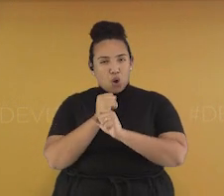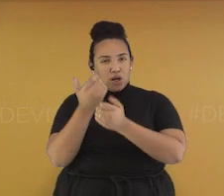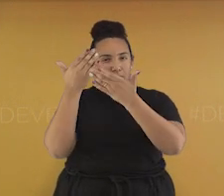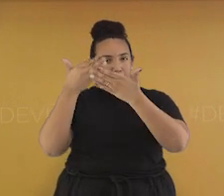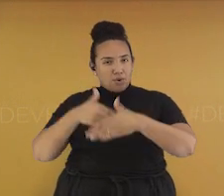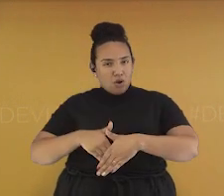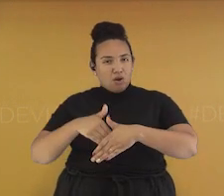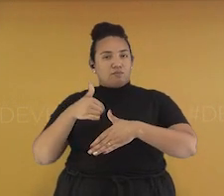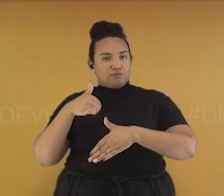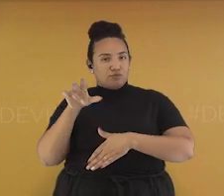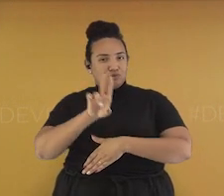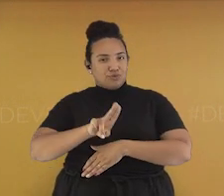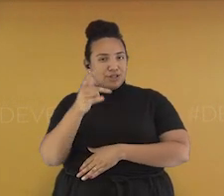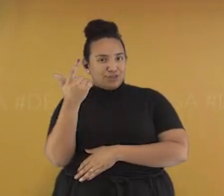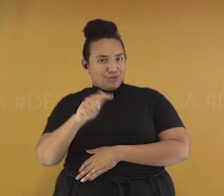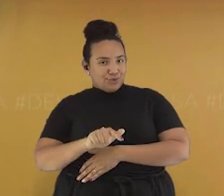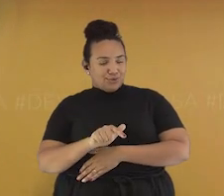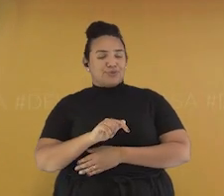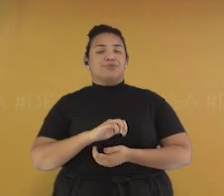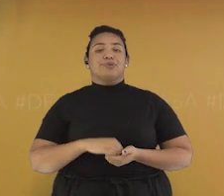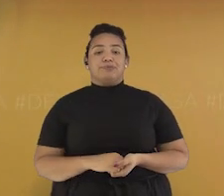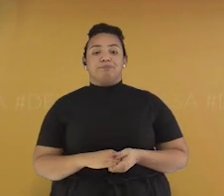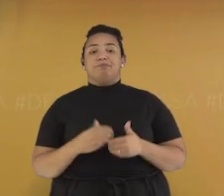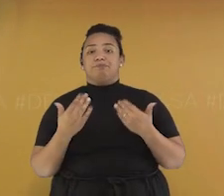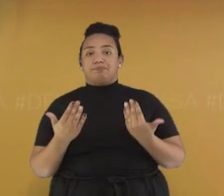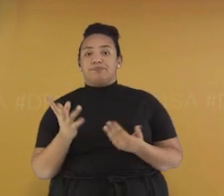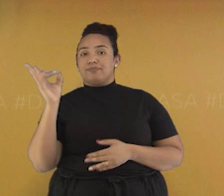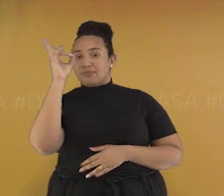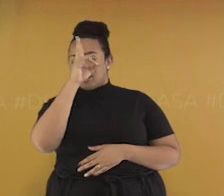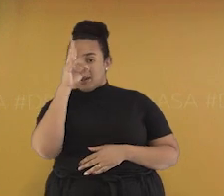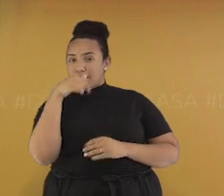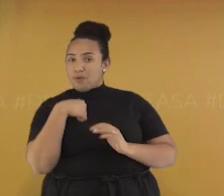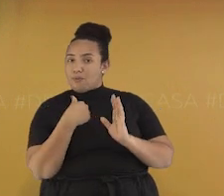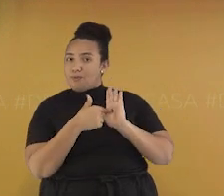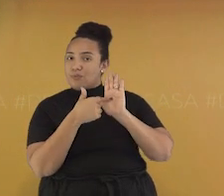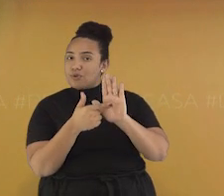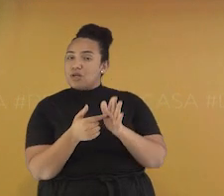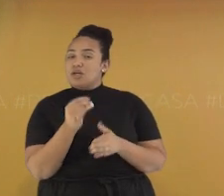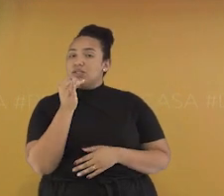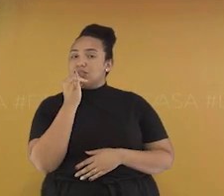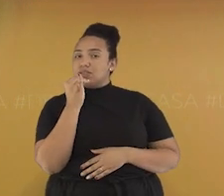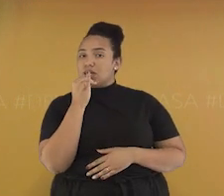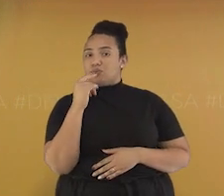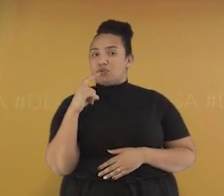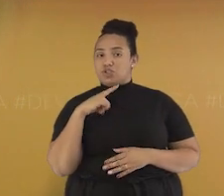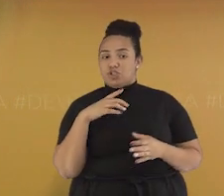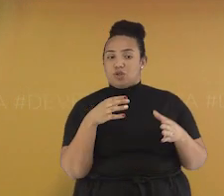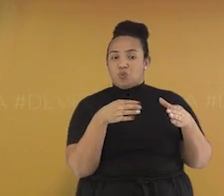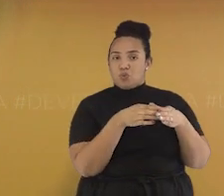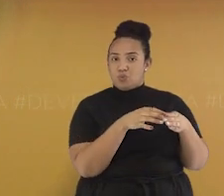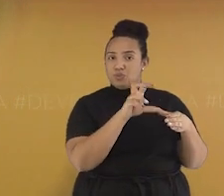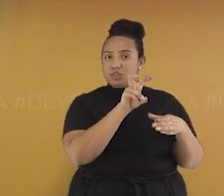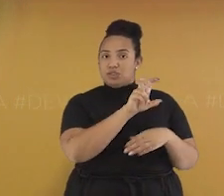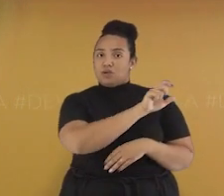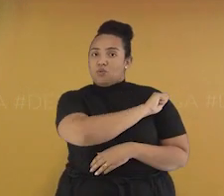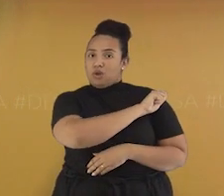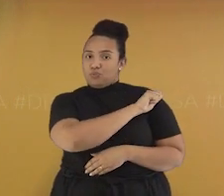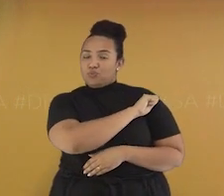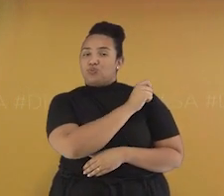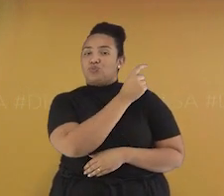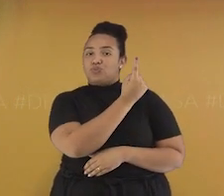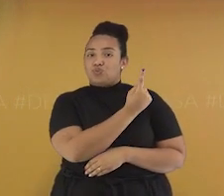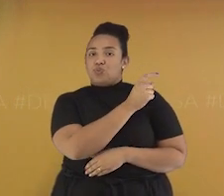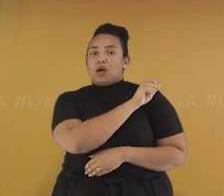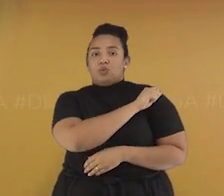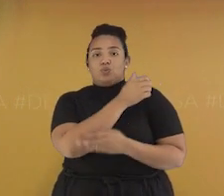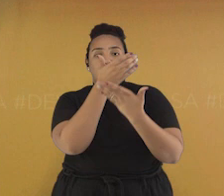da aula para entendermos melhor. No início da aula, vimos o exemplo que, em um grupo com 5 alunos, um